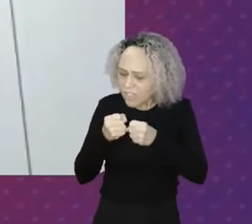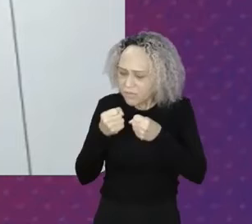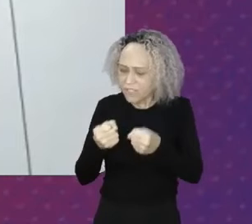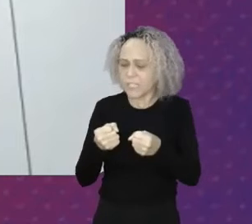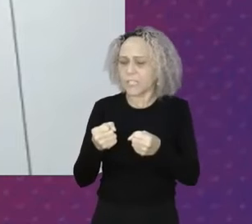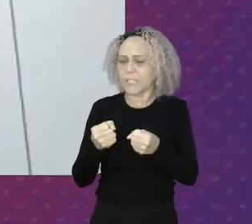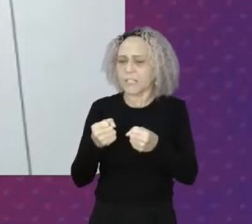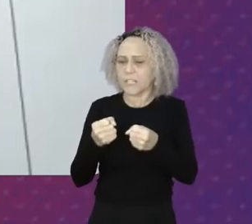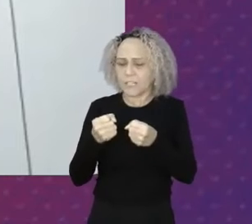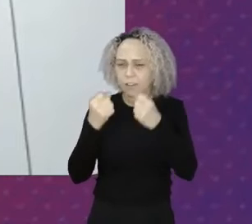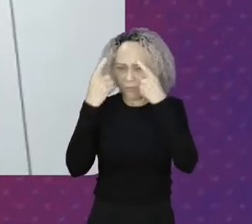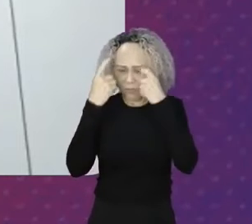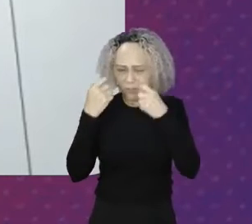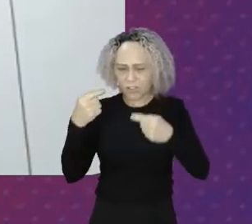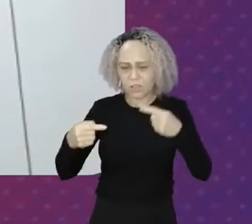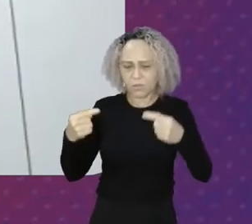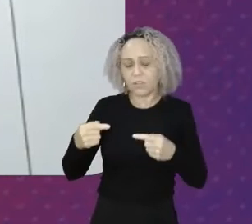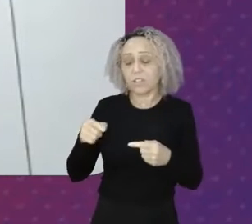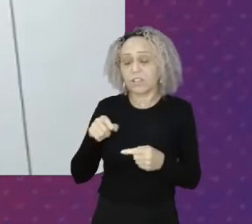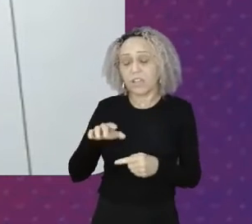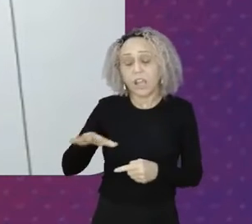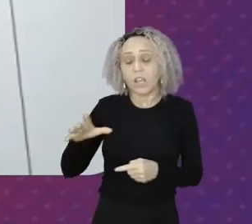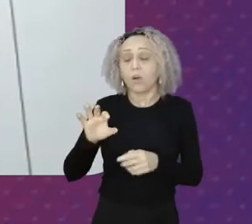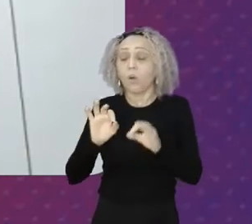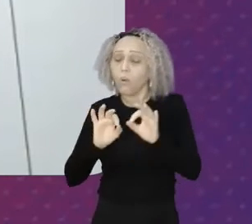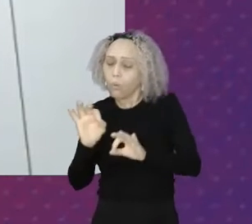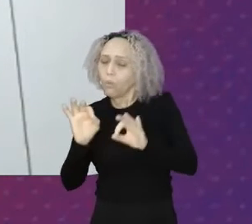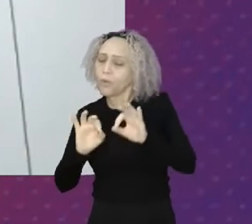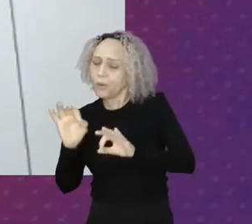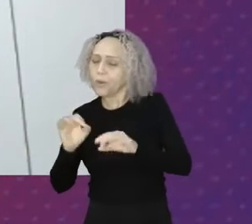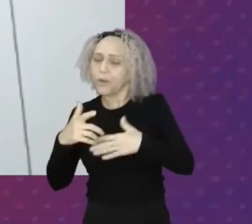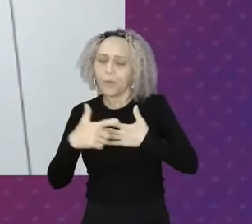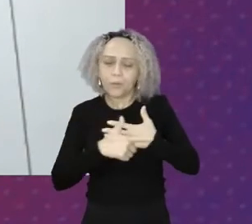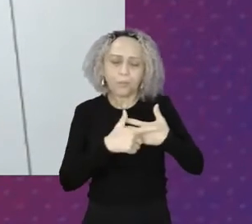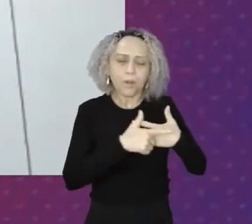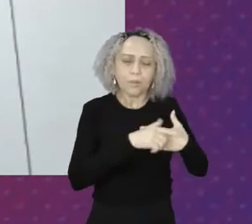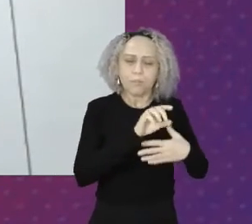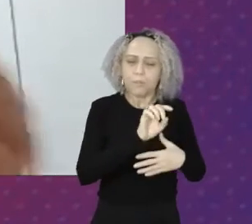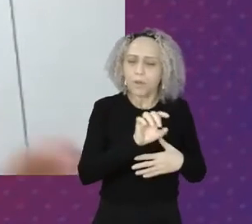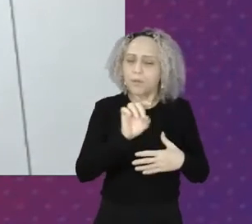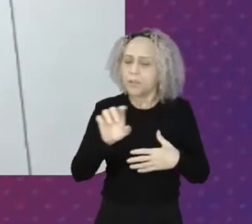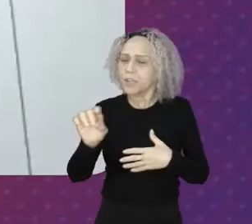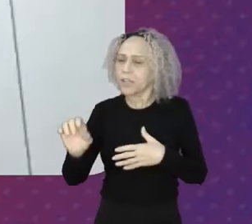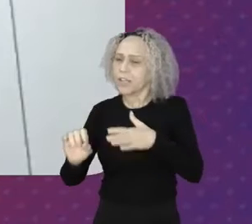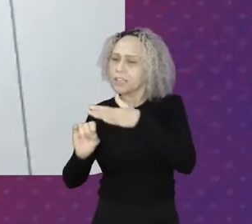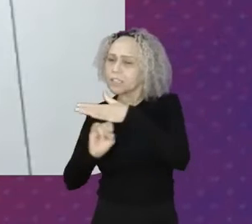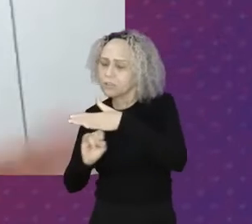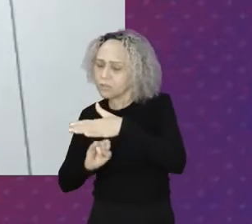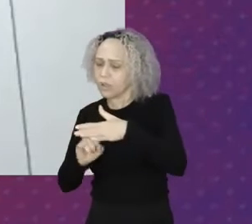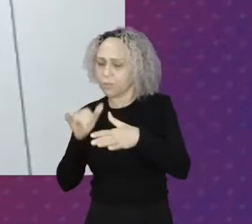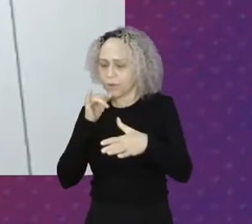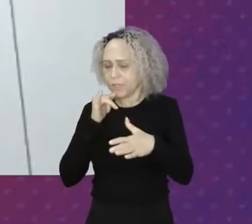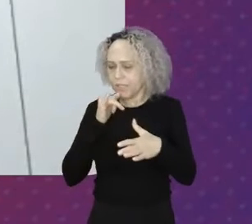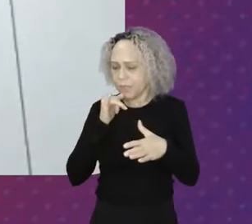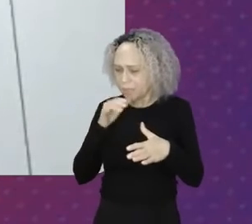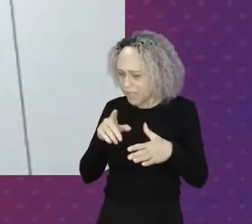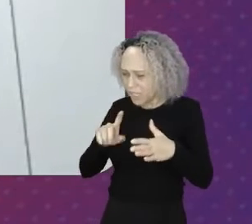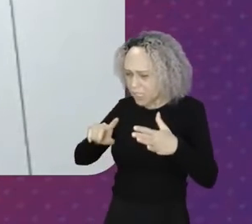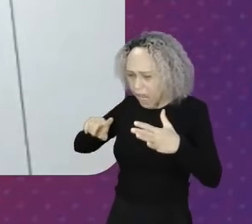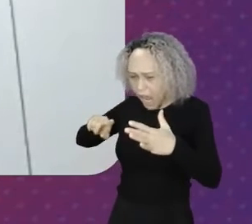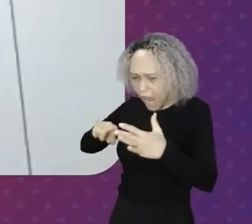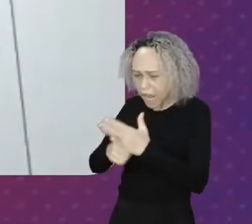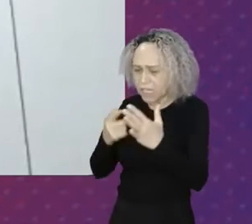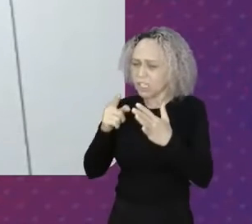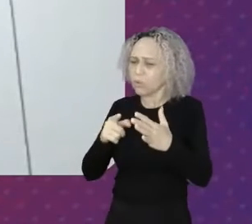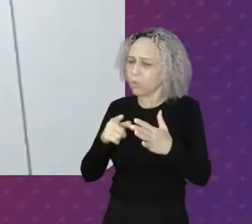estabelecendo direitinho o papel de cada órgão, de cada instituição, desde o recebimento da denúncia até o